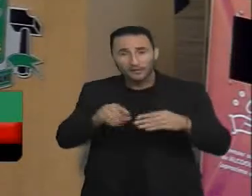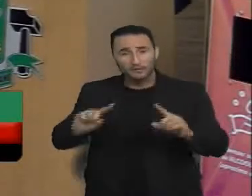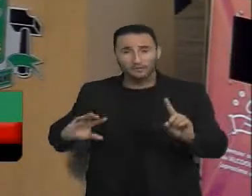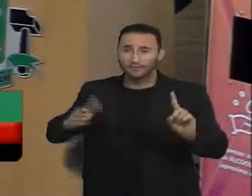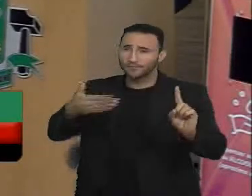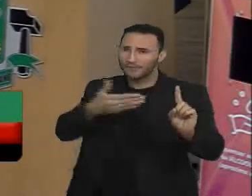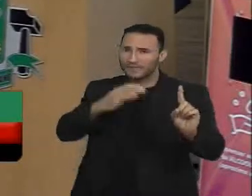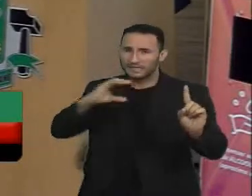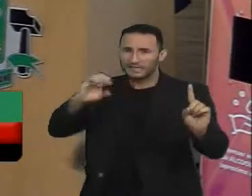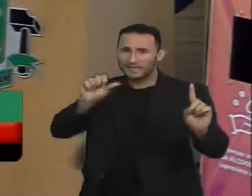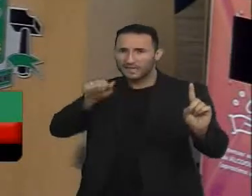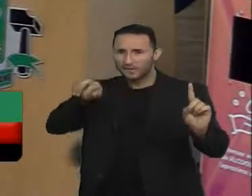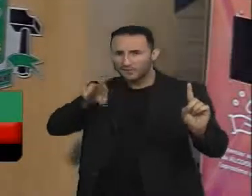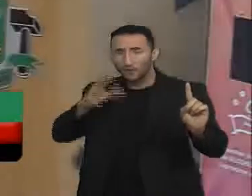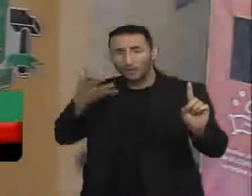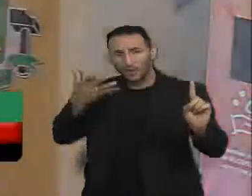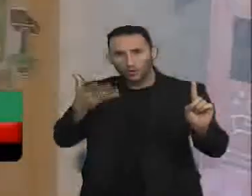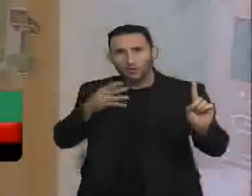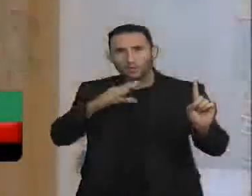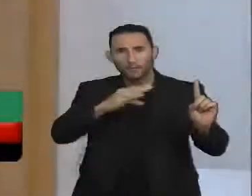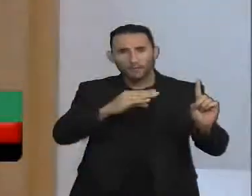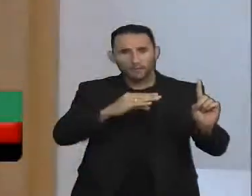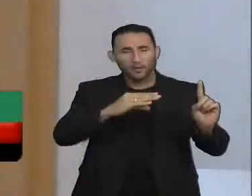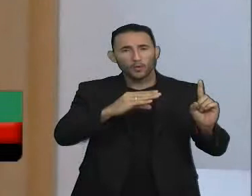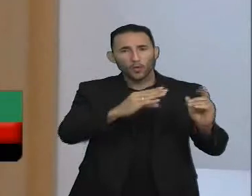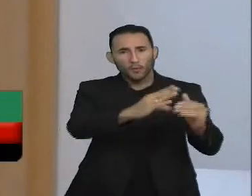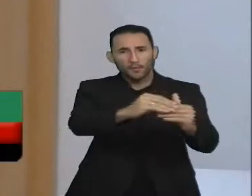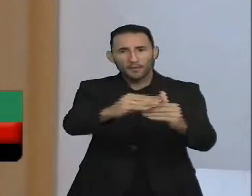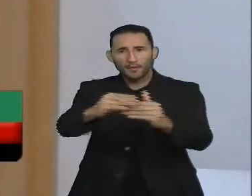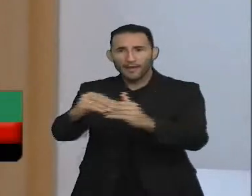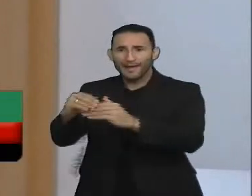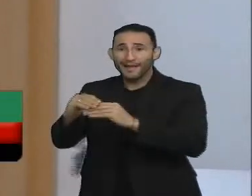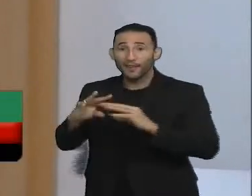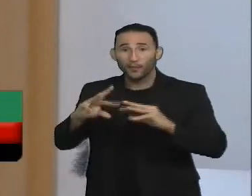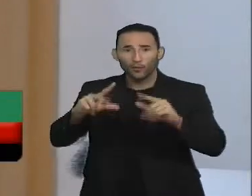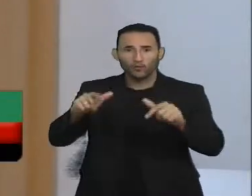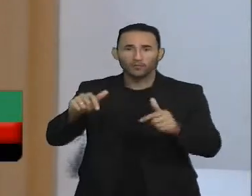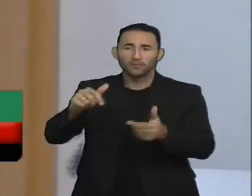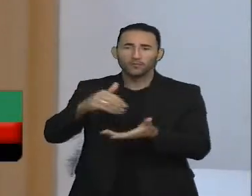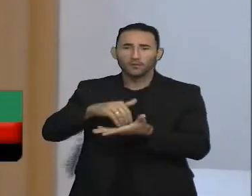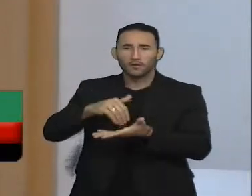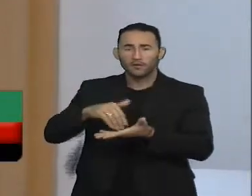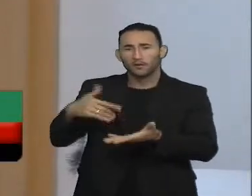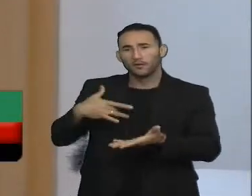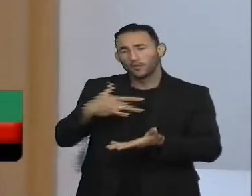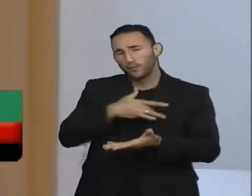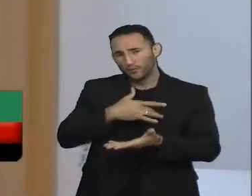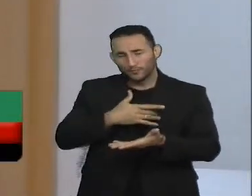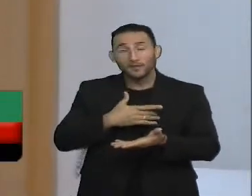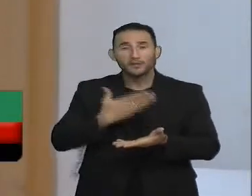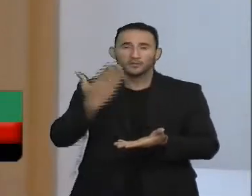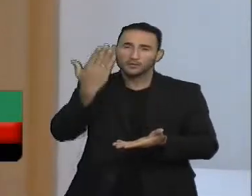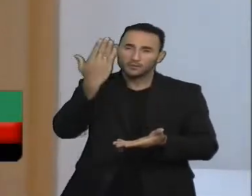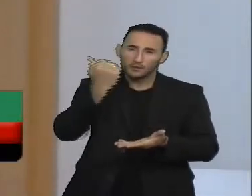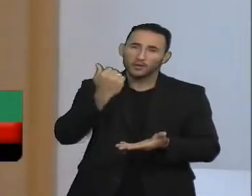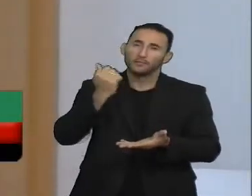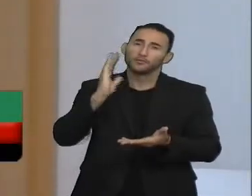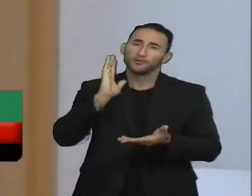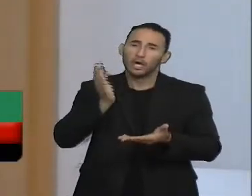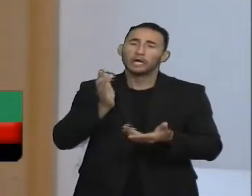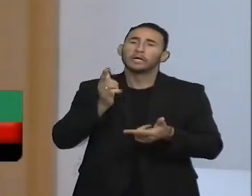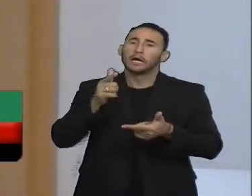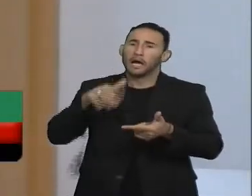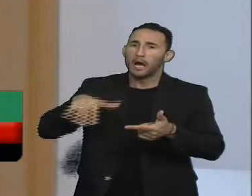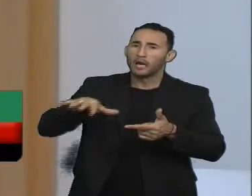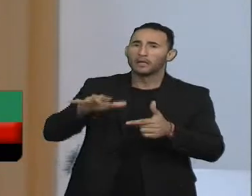César, saudar toda a nossa Secretaria de Saúde. A gente sabe que é muito difícil essa pasta da